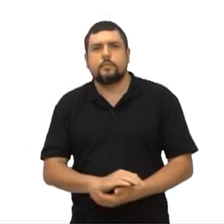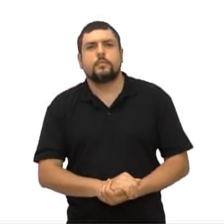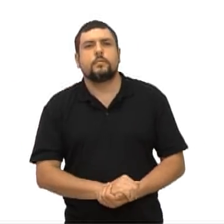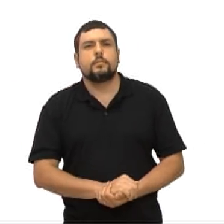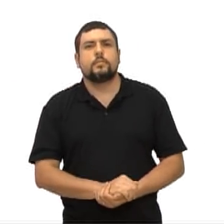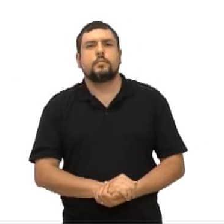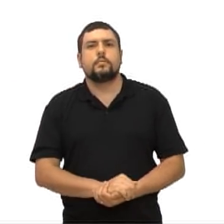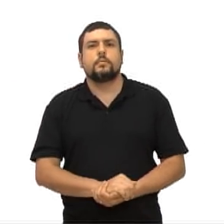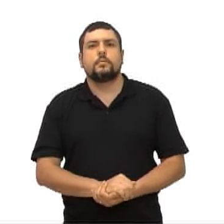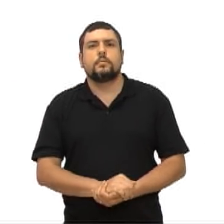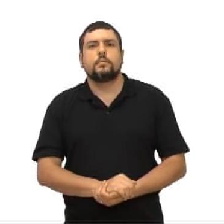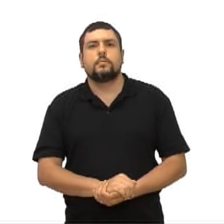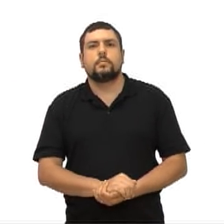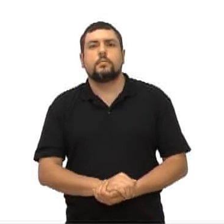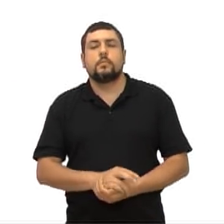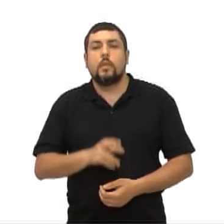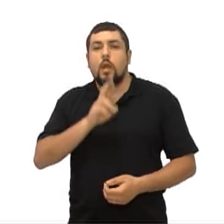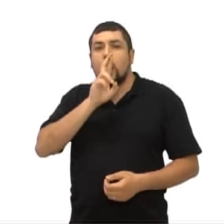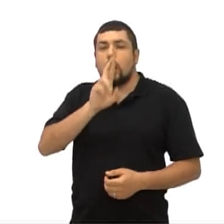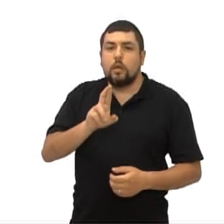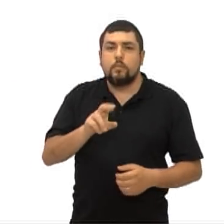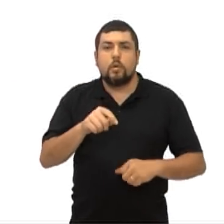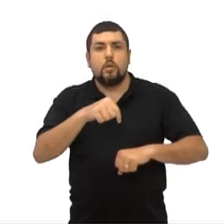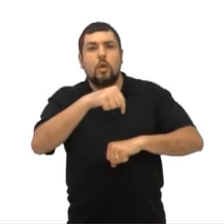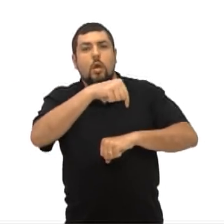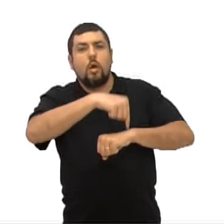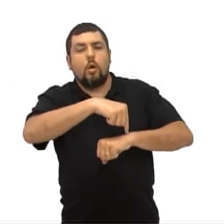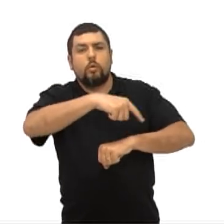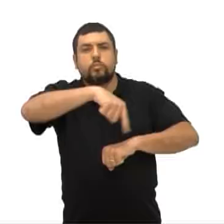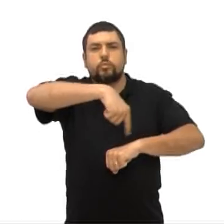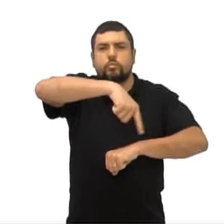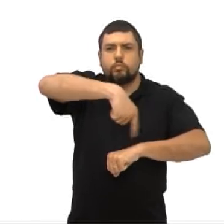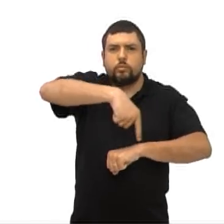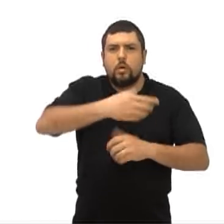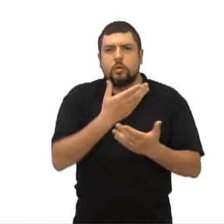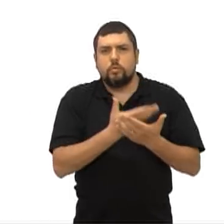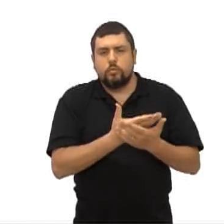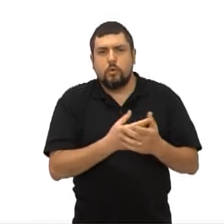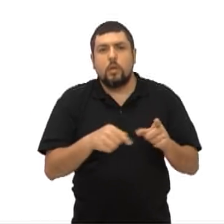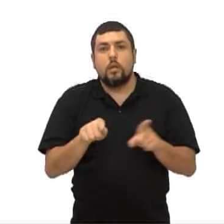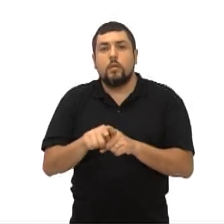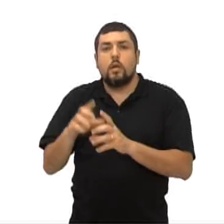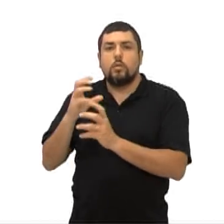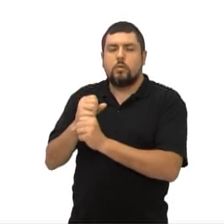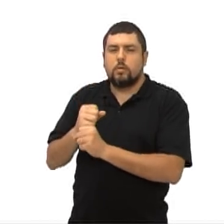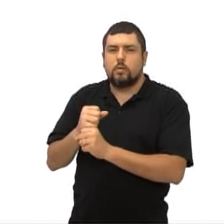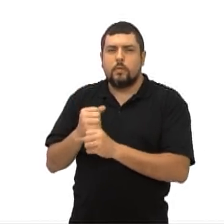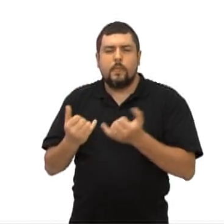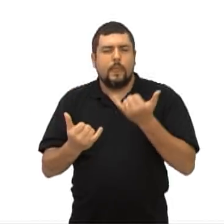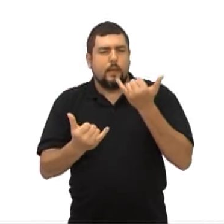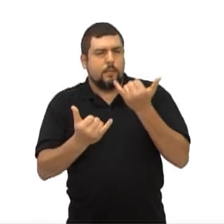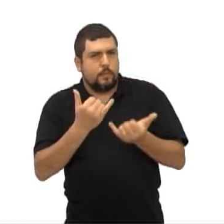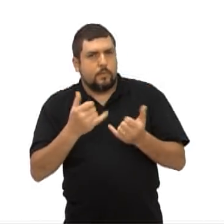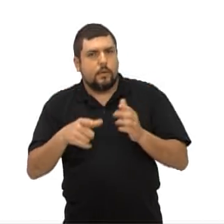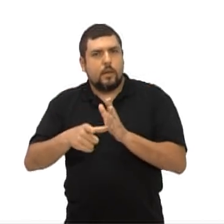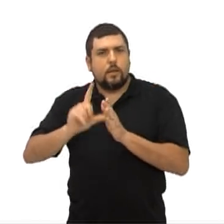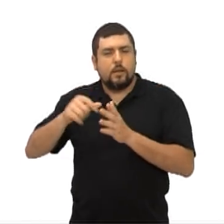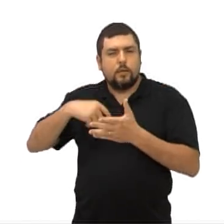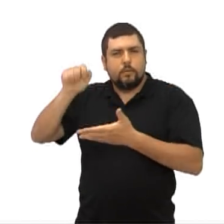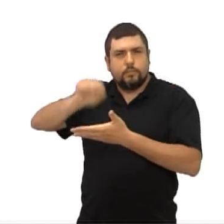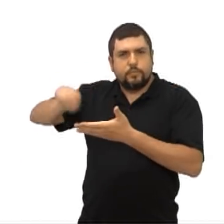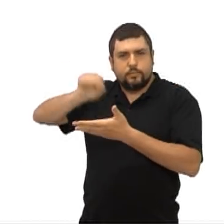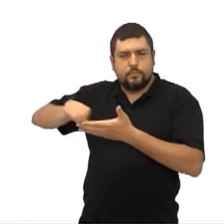resposta ficou assim, horas de estudo e nota. Percebam, está muito semelhante à nossa tabela que a gente plotou no